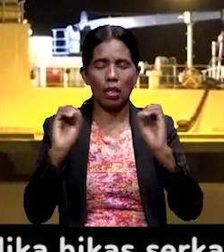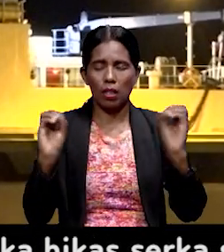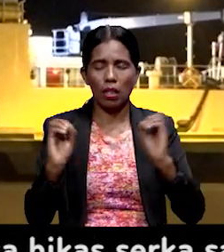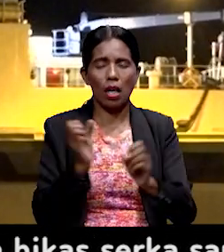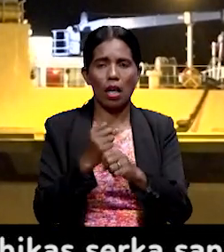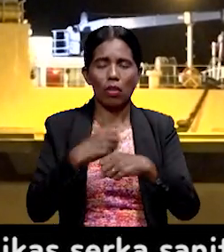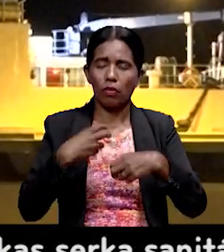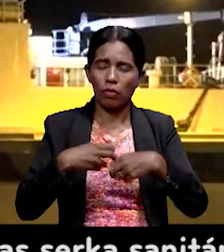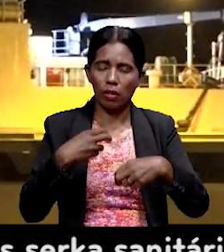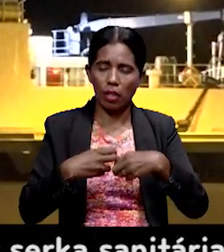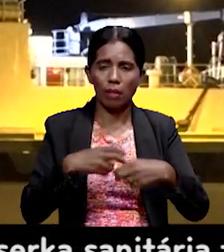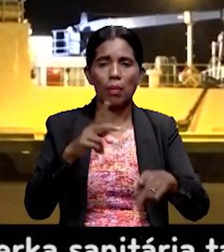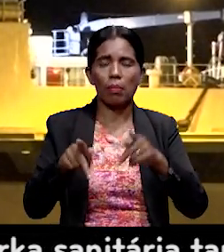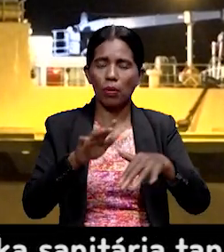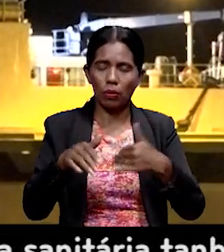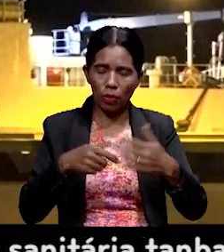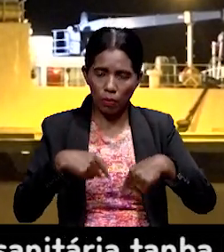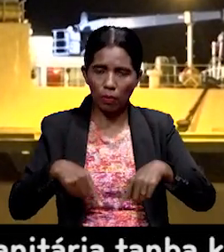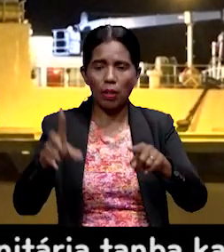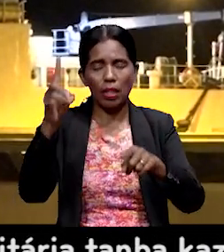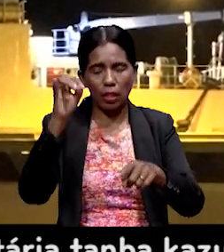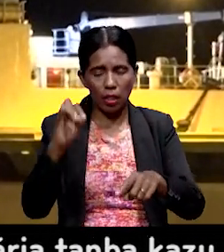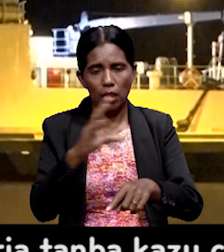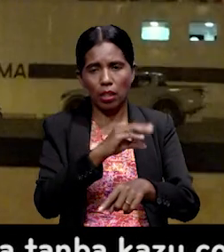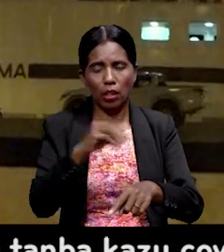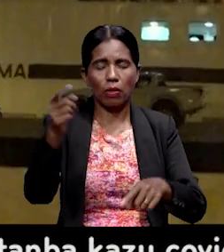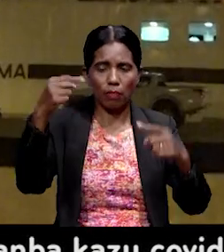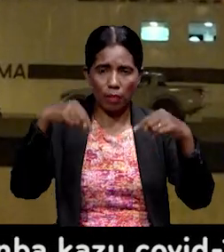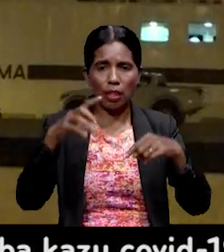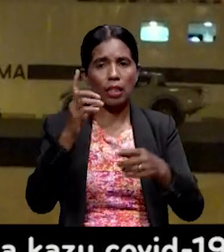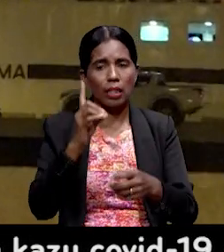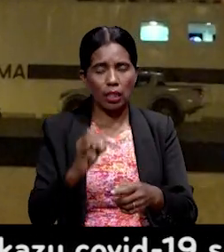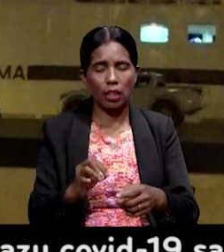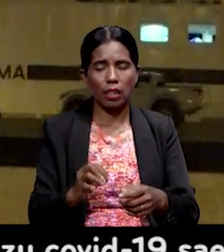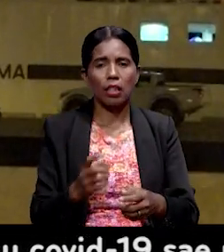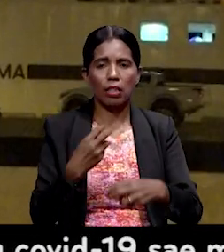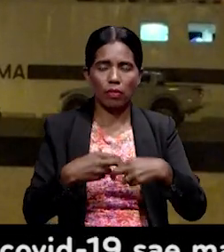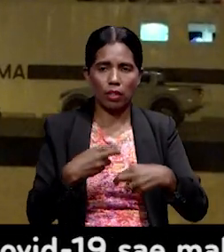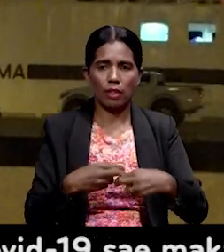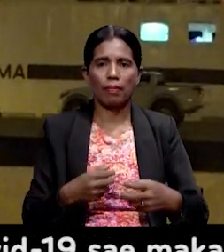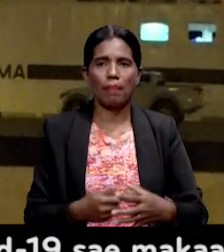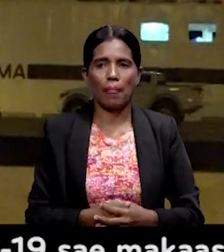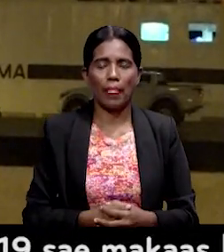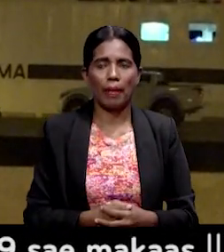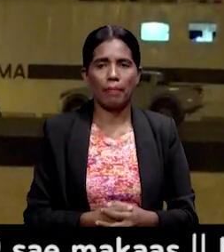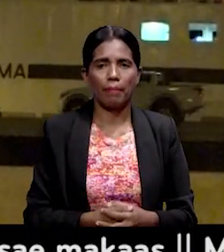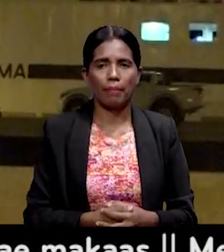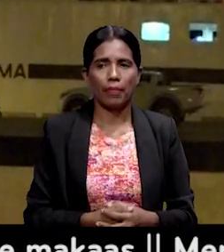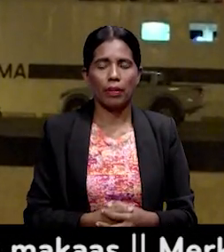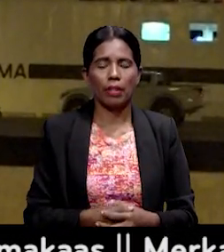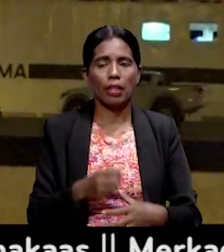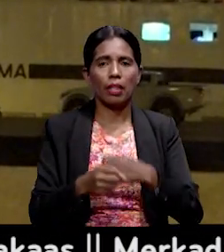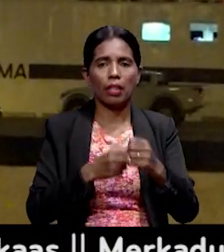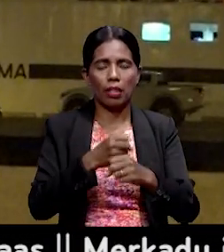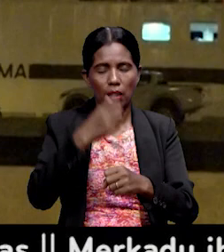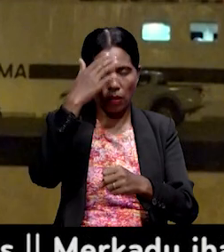um momento usidili ba Oikusi no Oikusi Maidili. Ho questão ne autoridade ser halo esforço atu sosa rofon no nebatinan oin